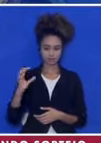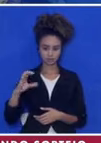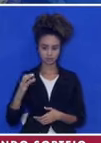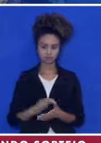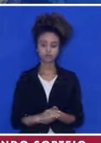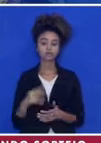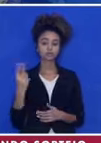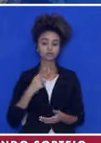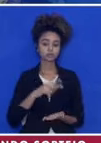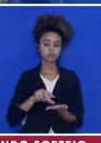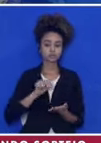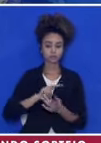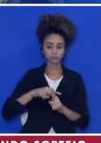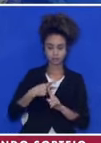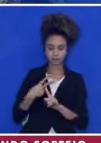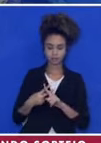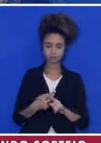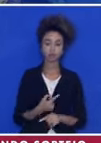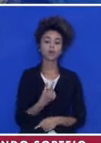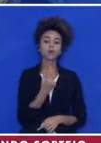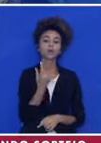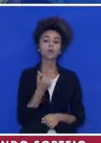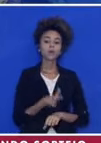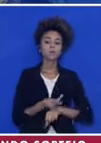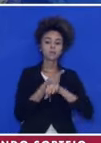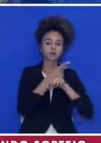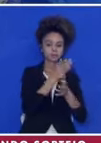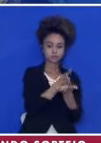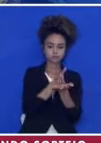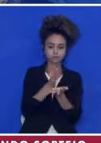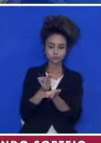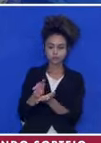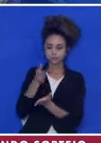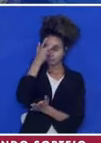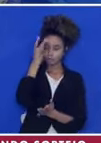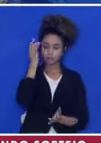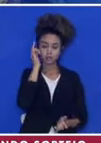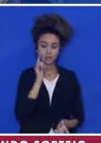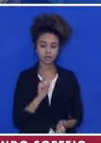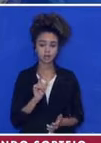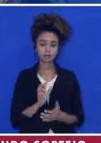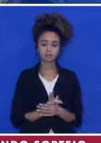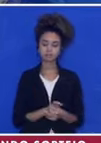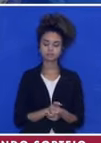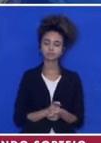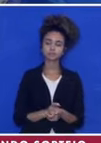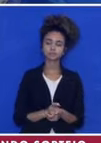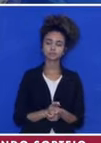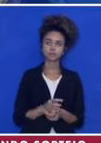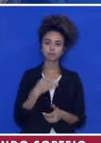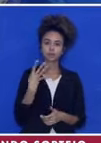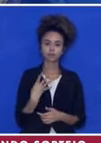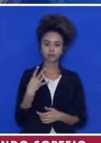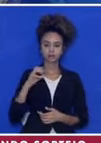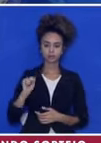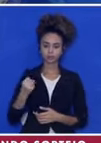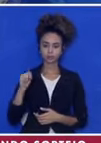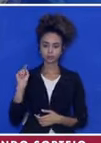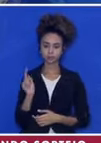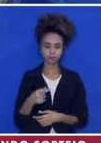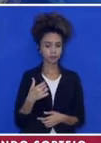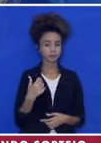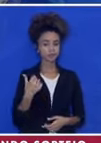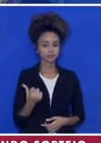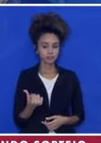R$ 1.511.982,65. Já no segundo sorteio da dupla cena, o prêmio que será dividido entre os acertadores das 6 dezenas será de